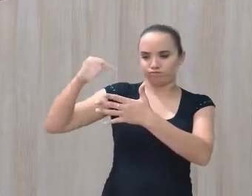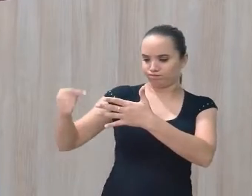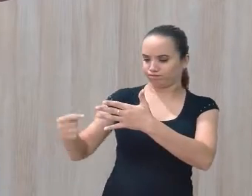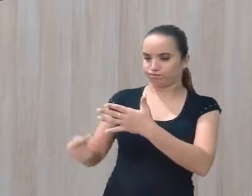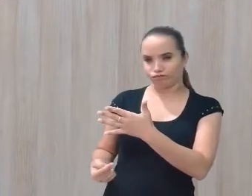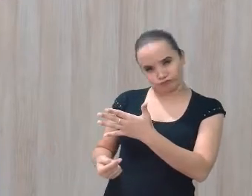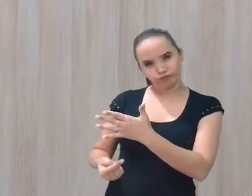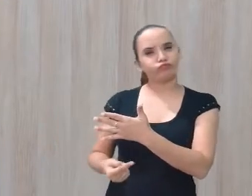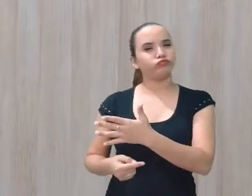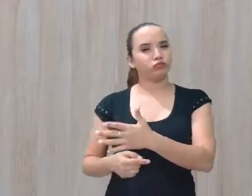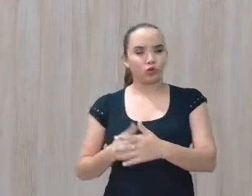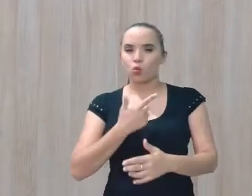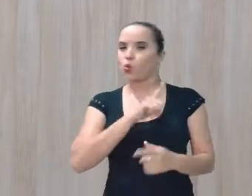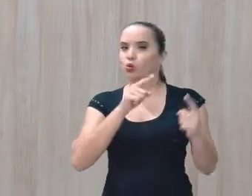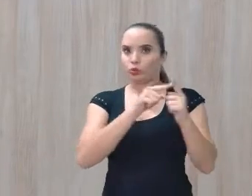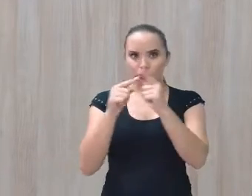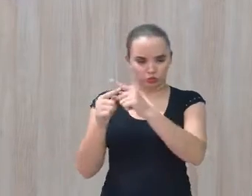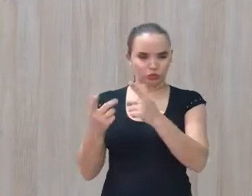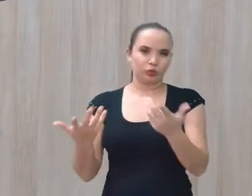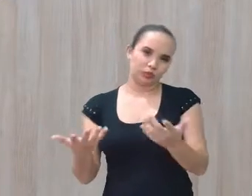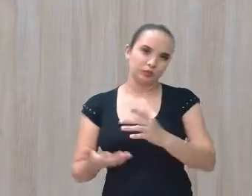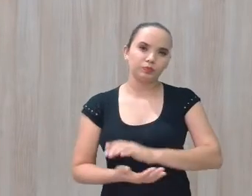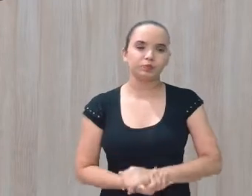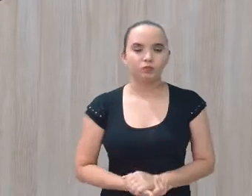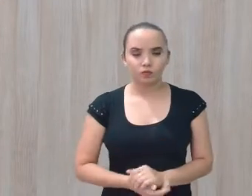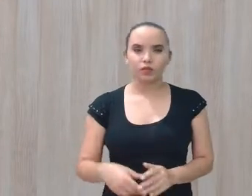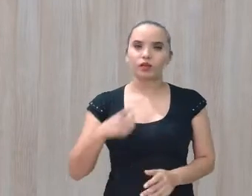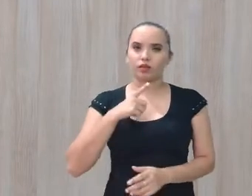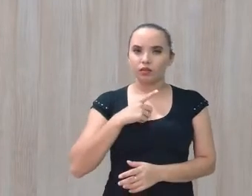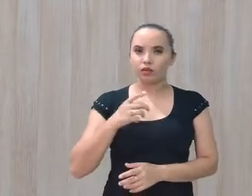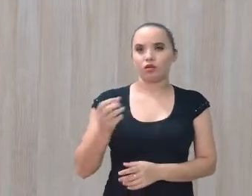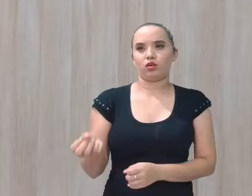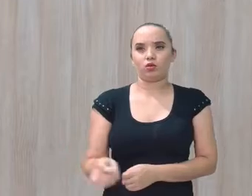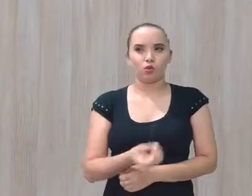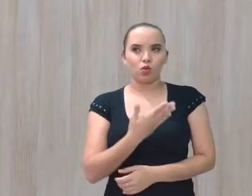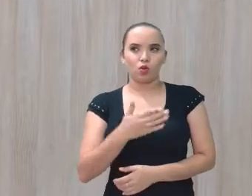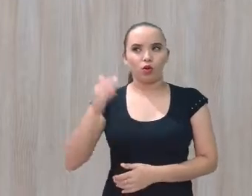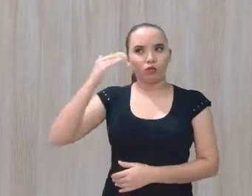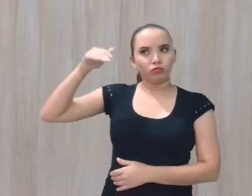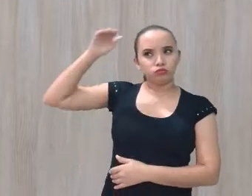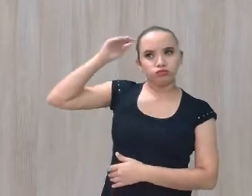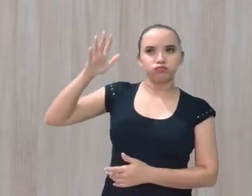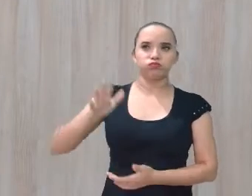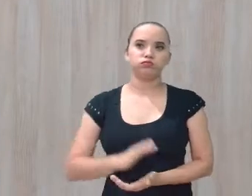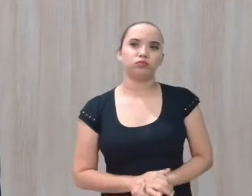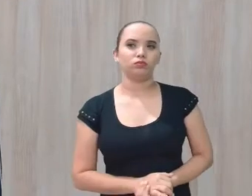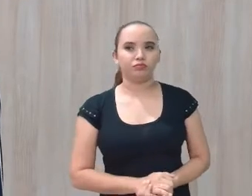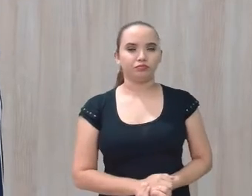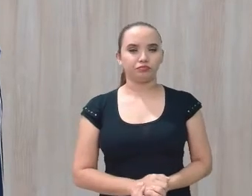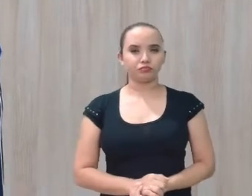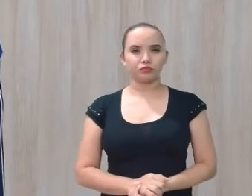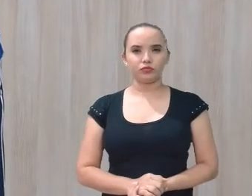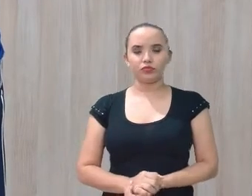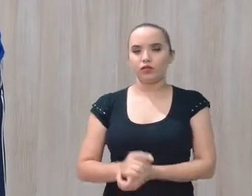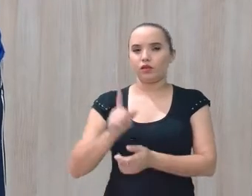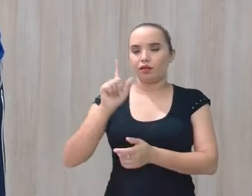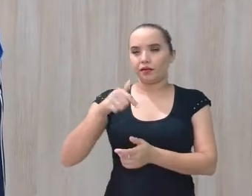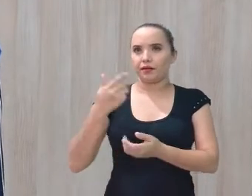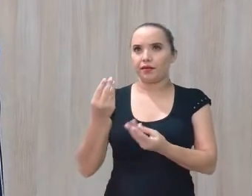tipos de quadrinhos, né, as novel graphics, que são aqueles quadrinhos mais